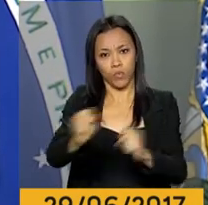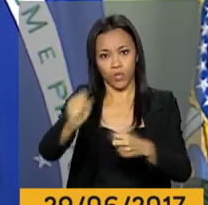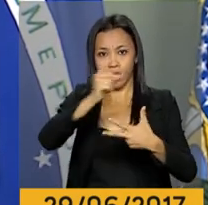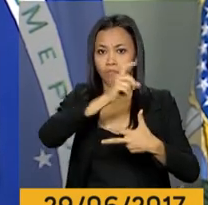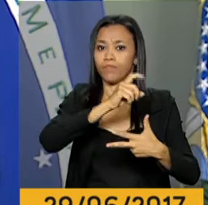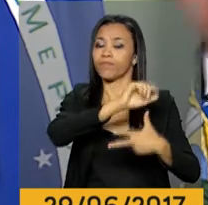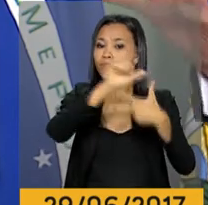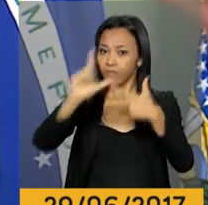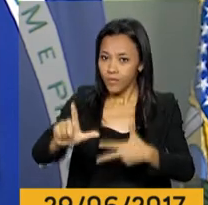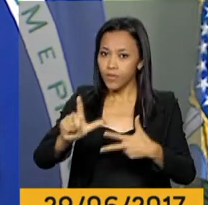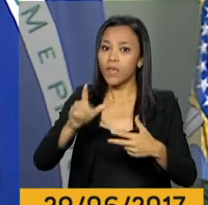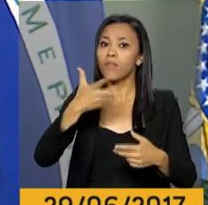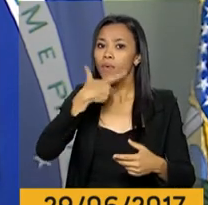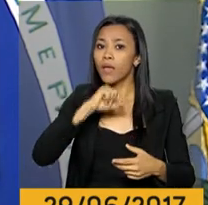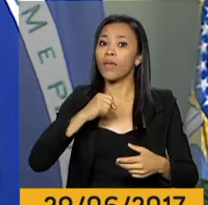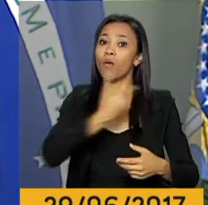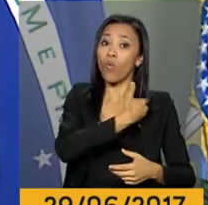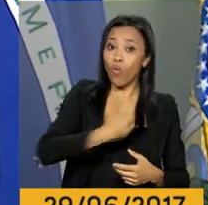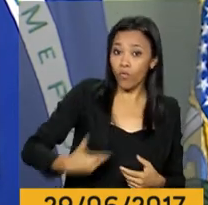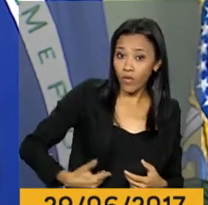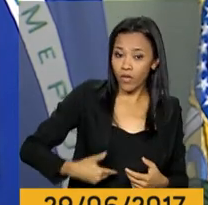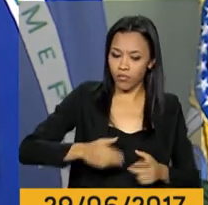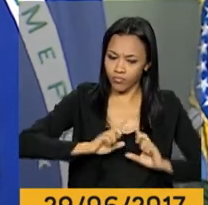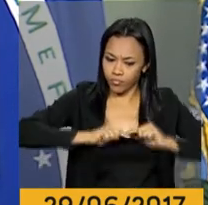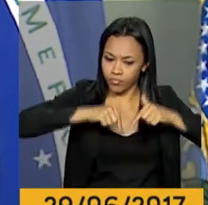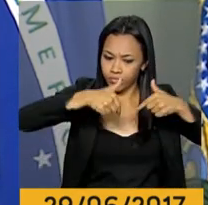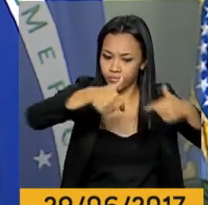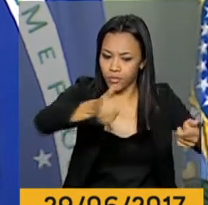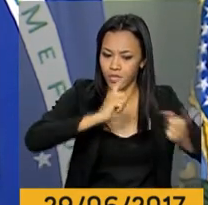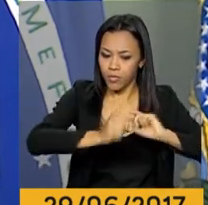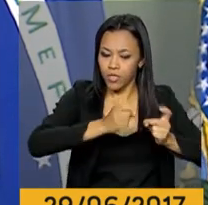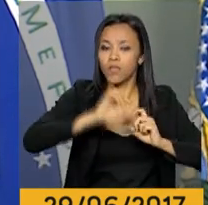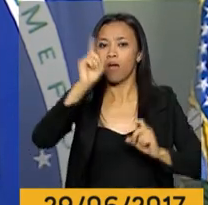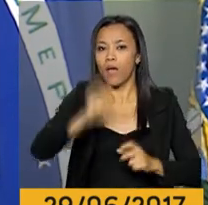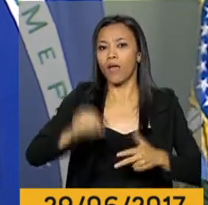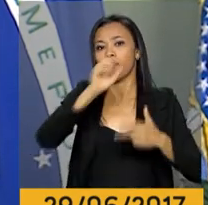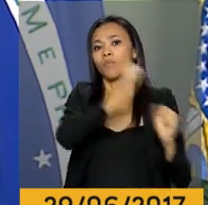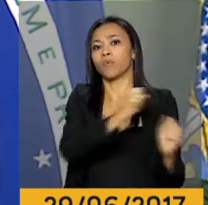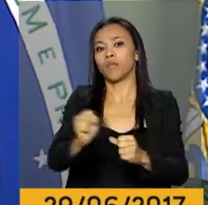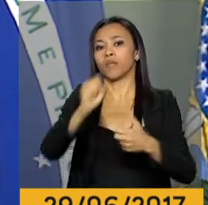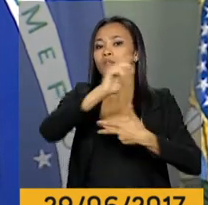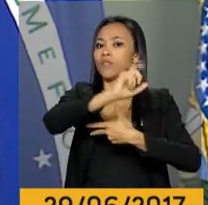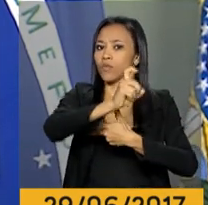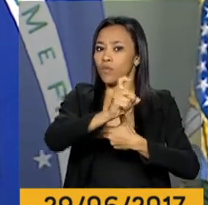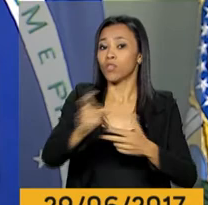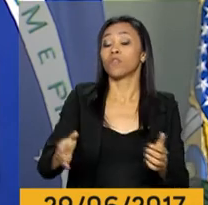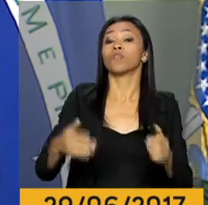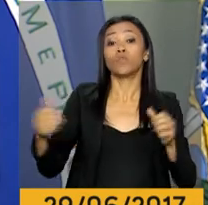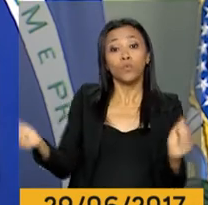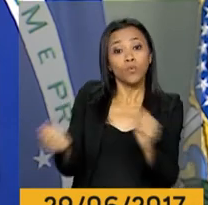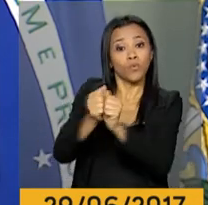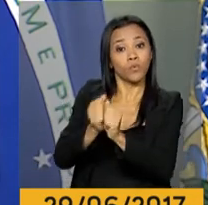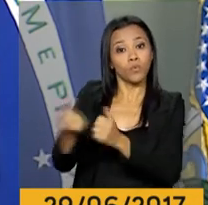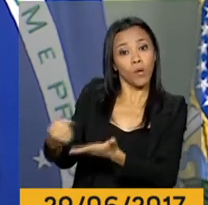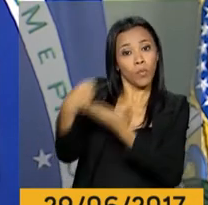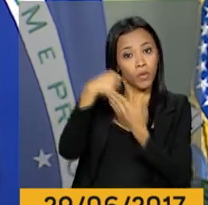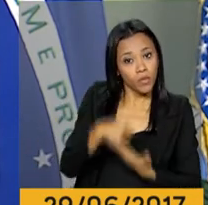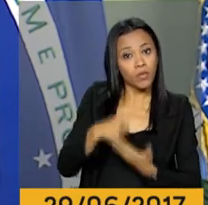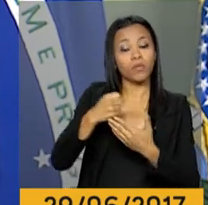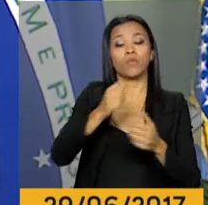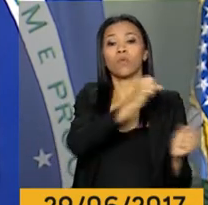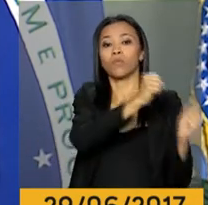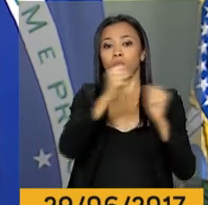de que quem governa executivo com o legislativo logo que cheguei aqui verifiquei o conteúdo dessa lei e sancionar nas